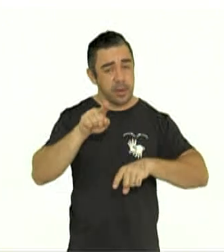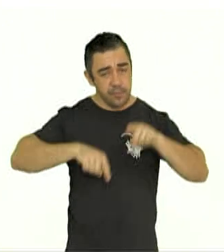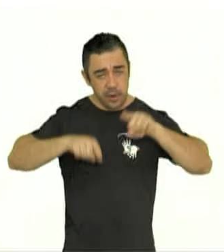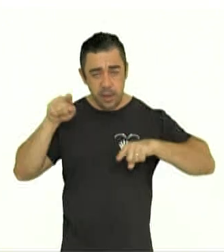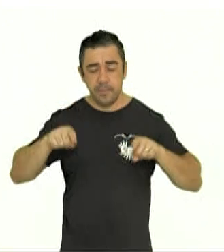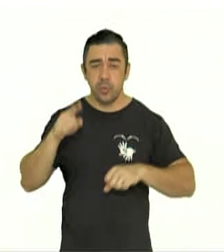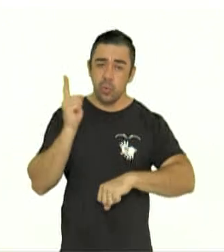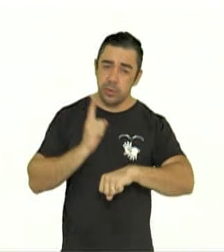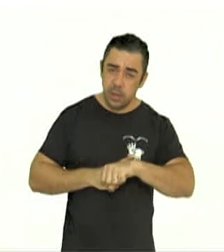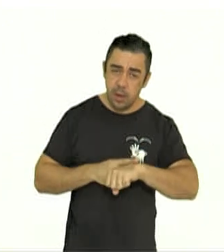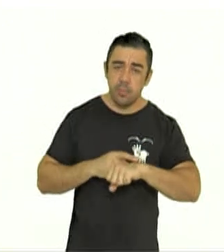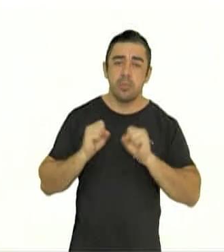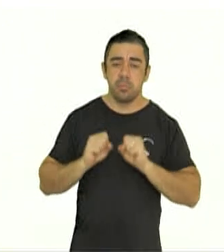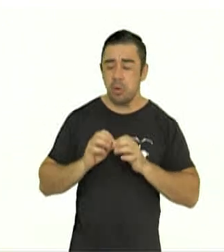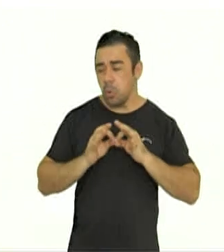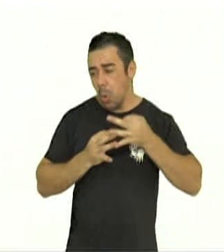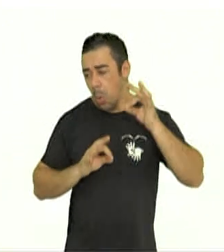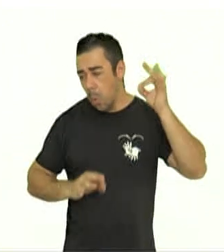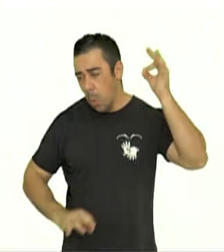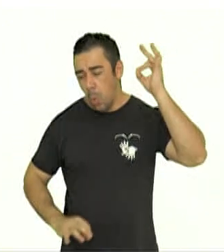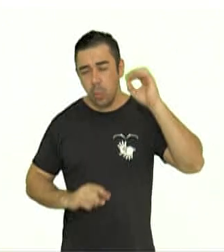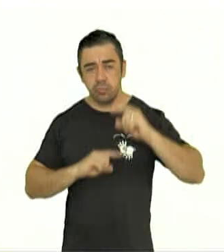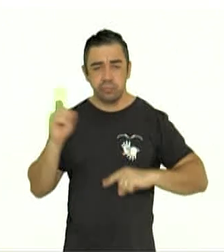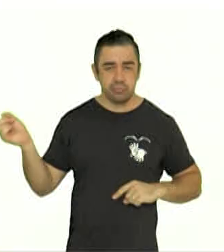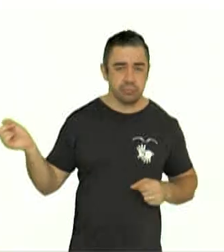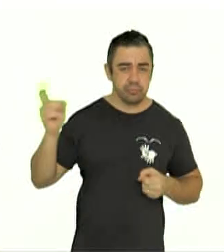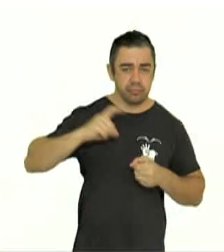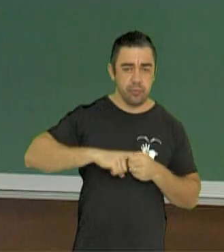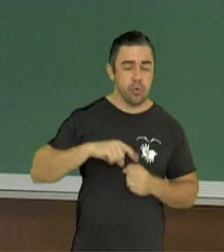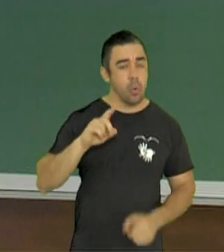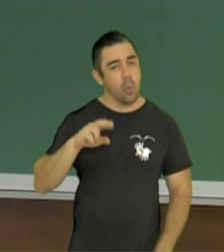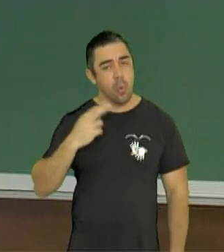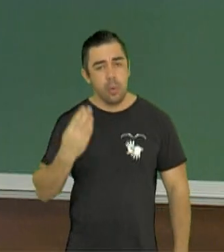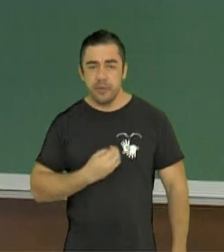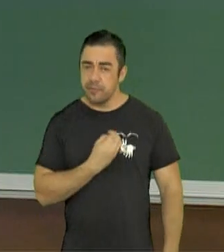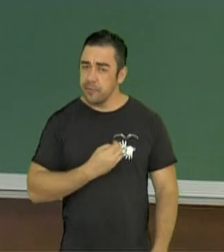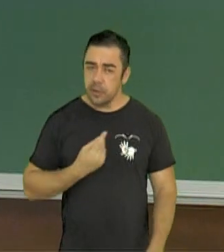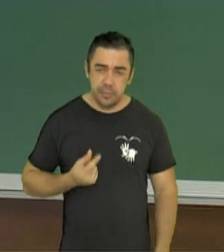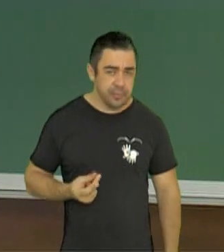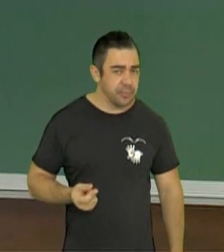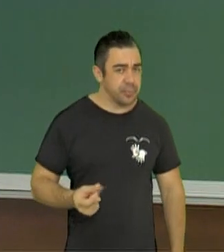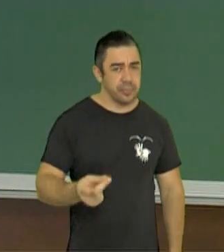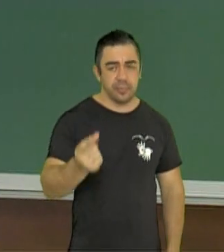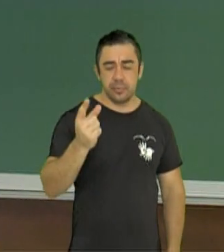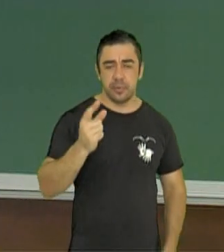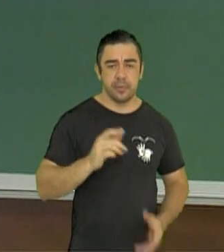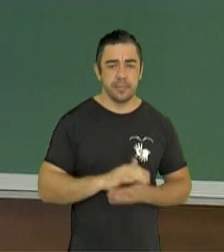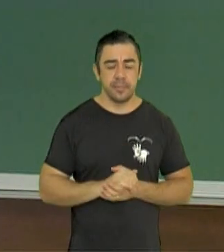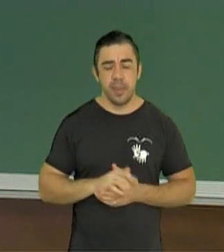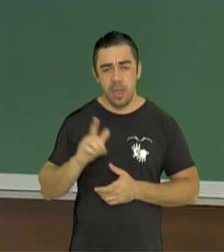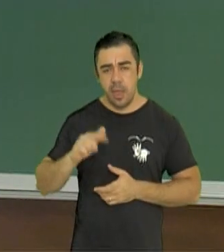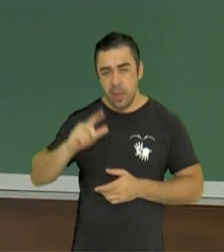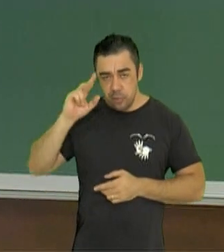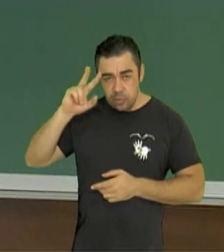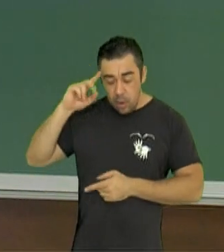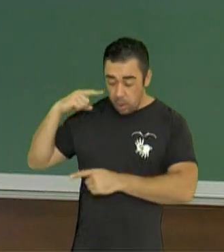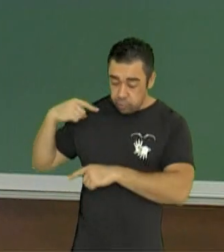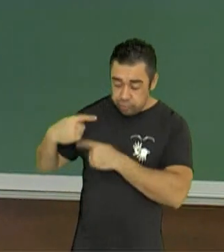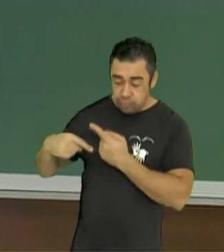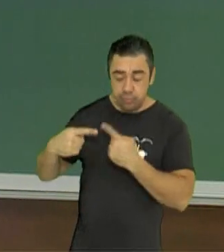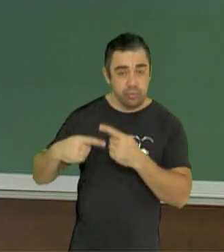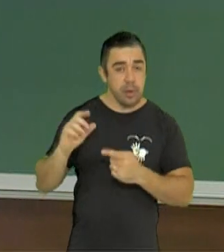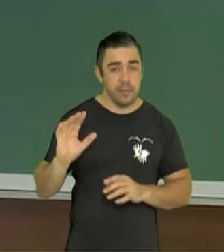O tempo também pode ser longo, o período de duração pode ser de uma vida toda, vários anos, um enredo, vários